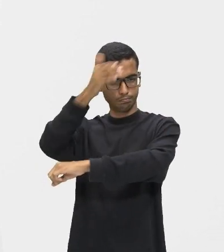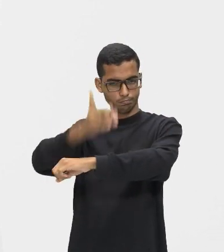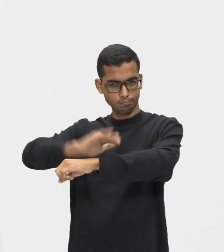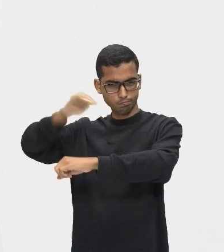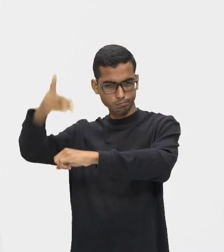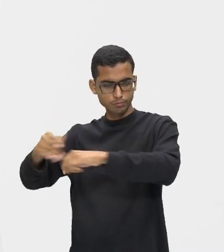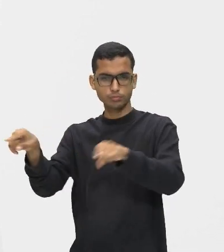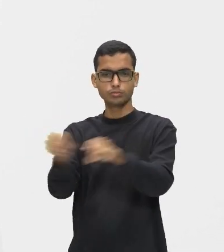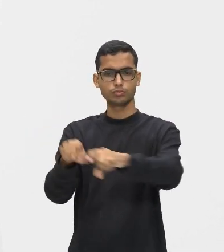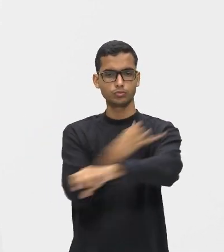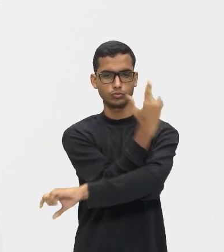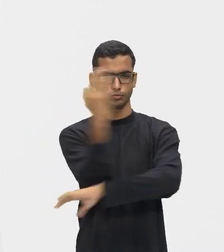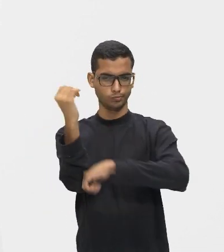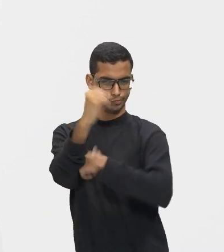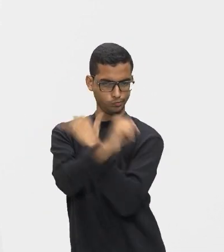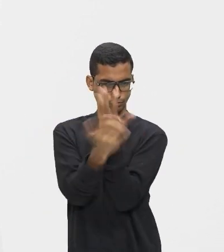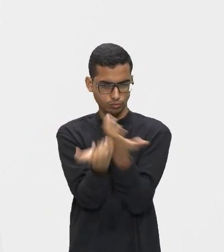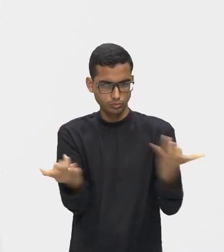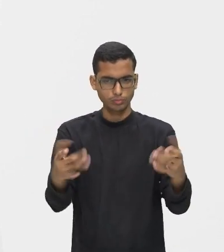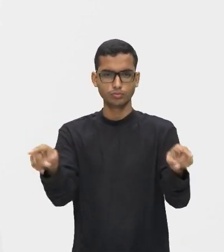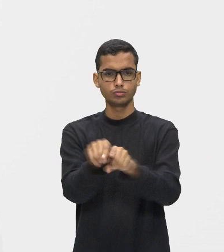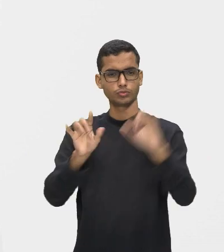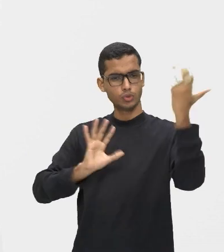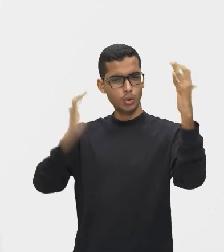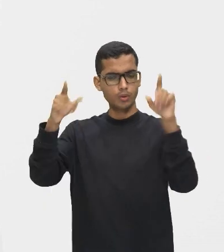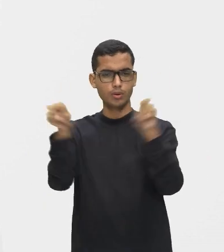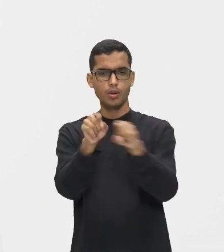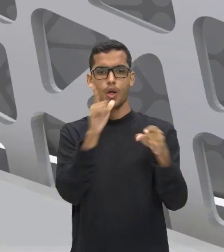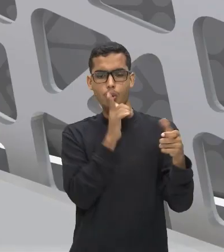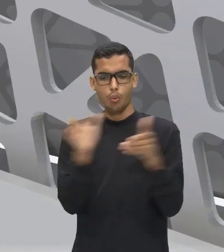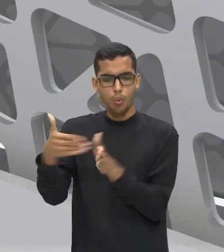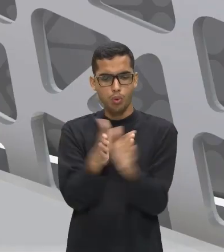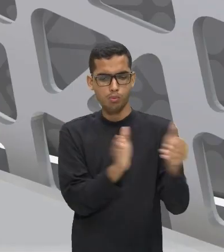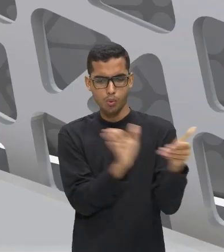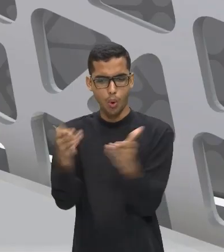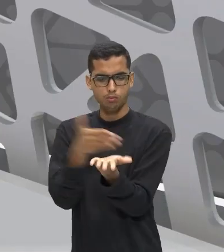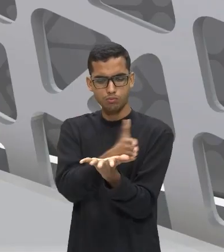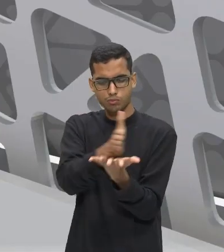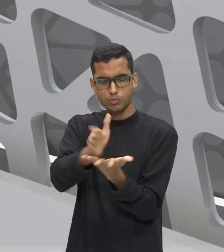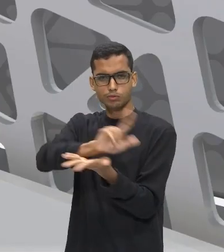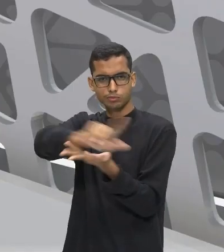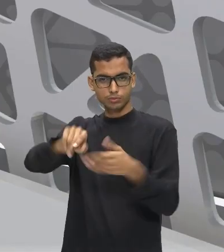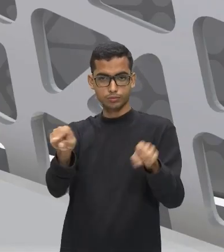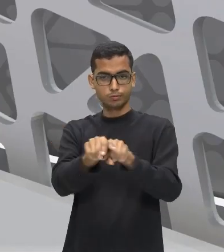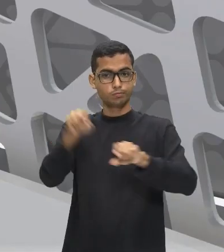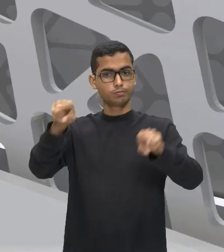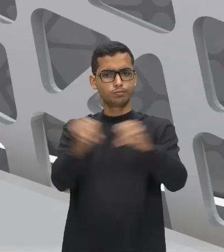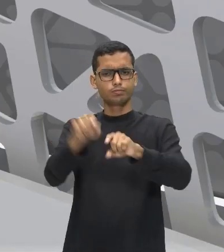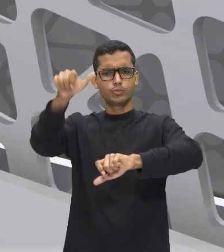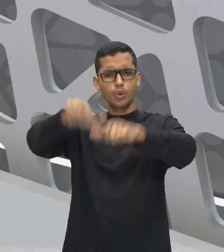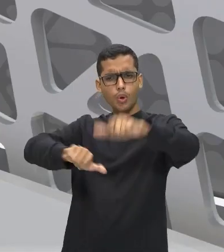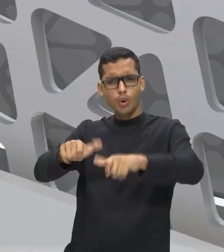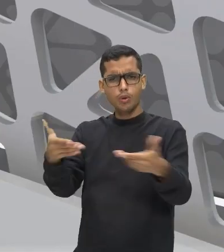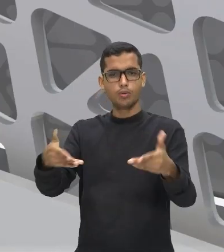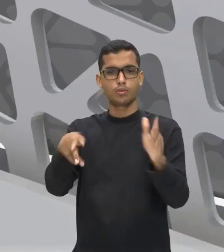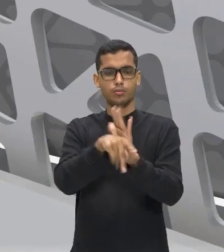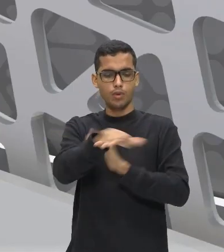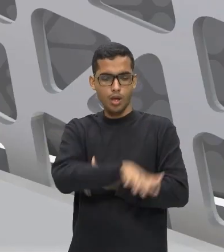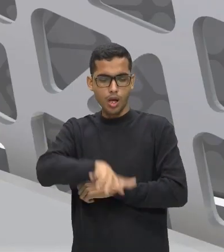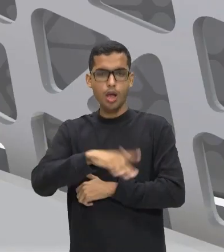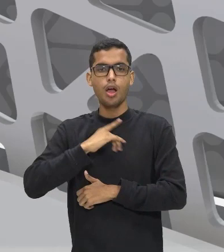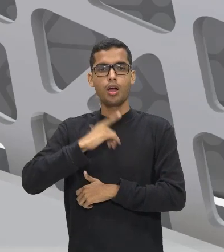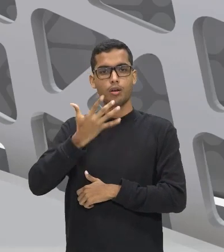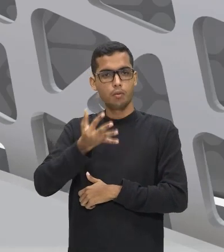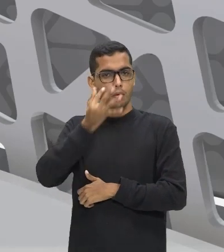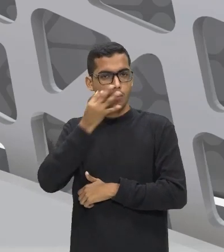síntese, relevo, vegetação, clima, bacias hidrográficos. Então, aí vamos analisar a parte física do nosso país